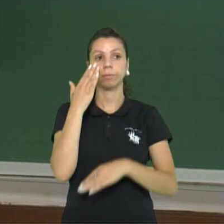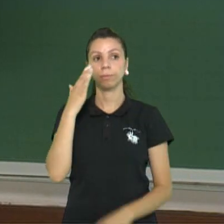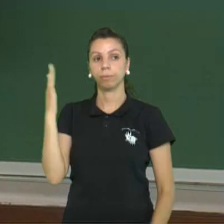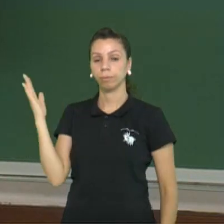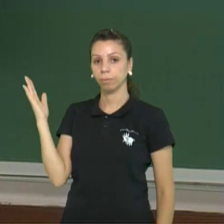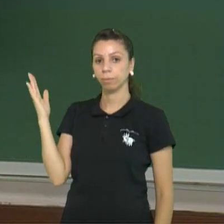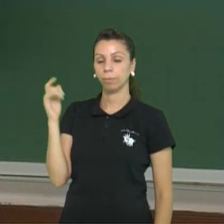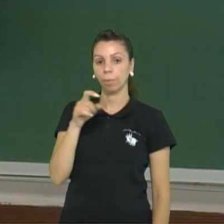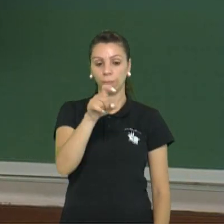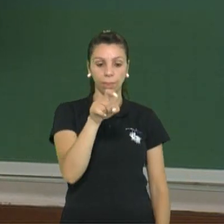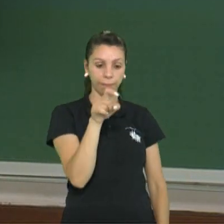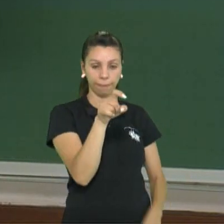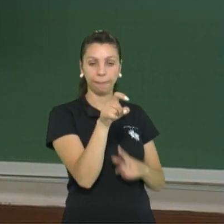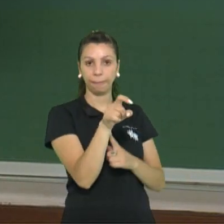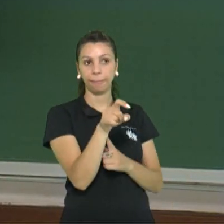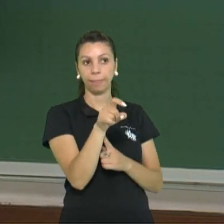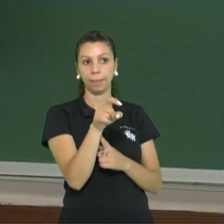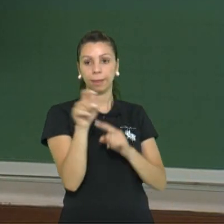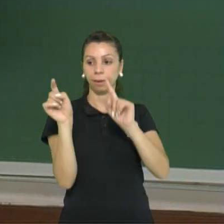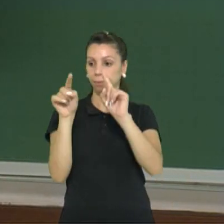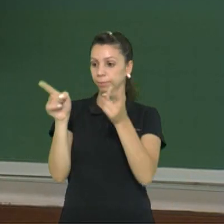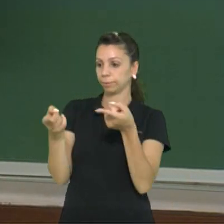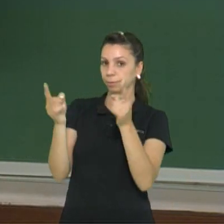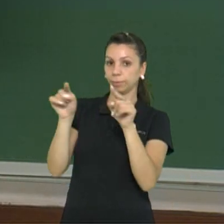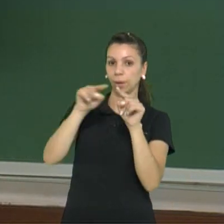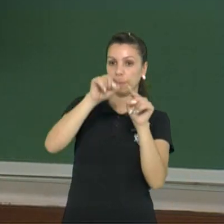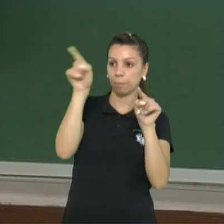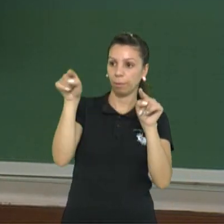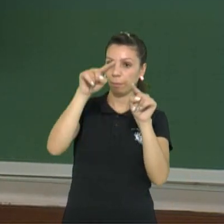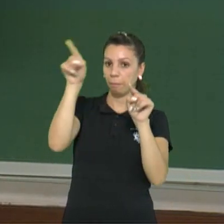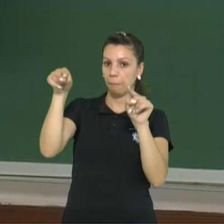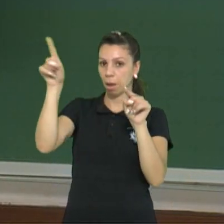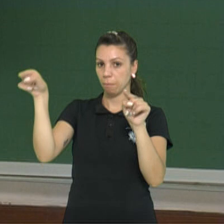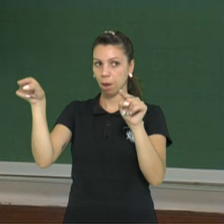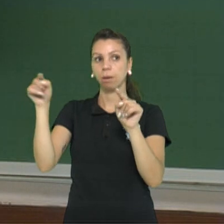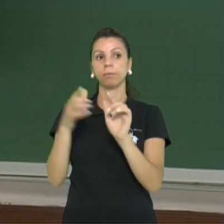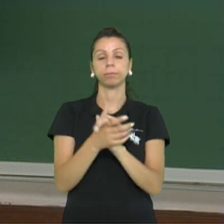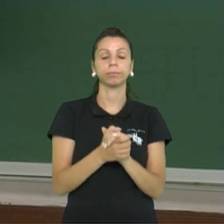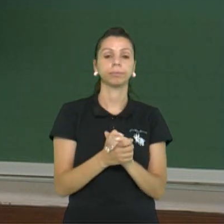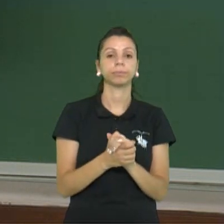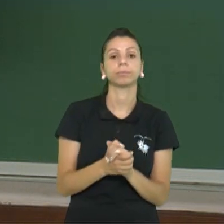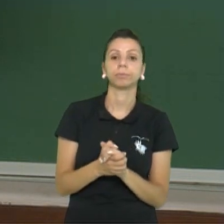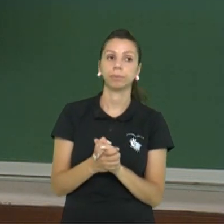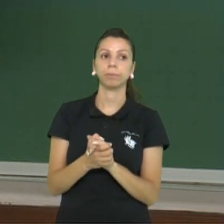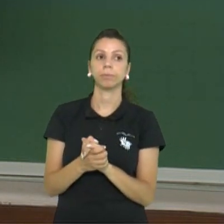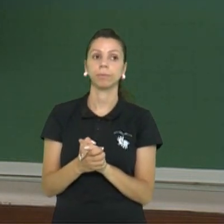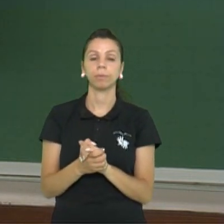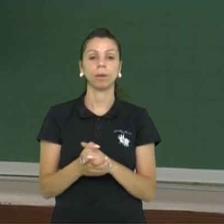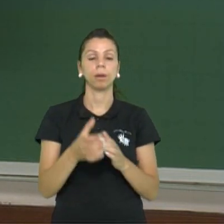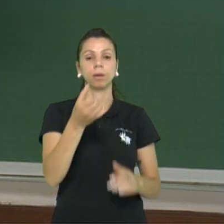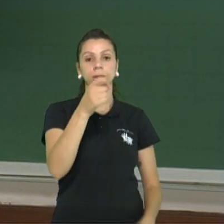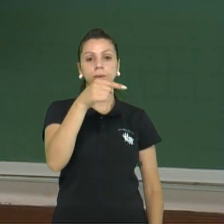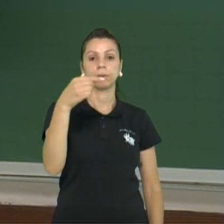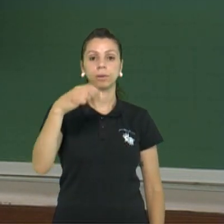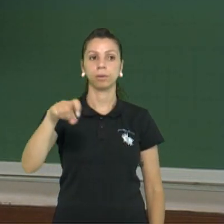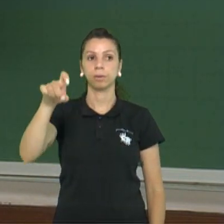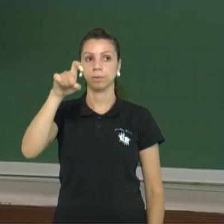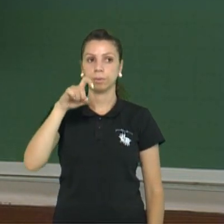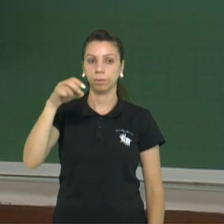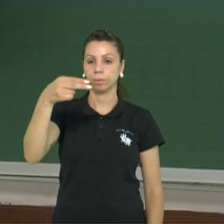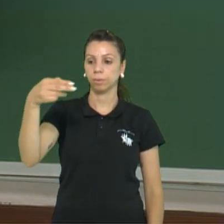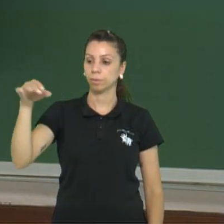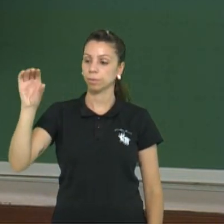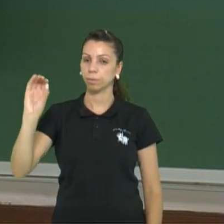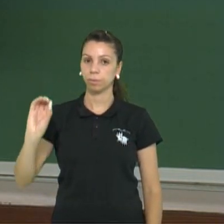é colocado em evidência, 6x dividido por x, e menos x ao quadrado dividido por x dá menos x. Então, eu fico com